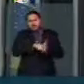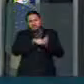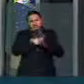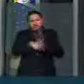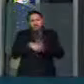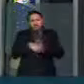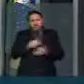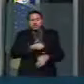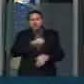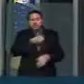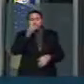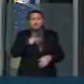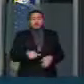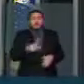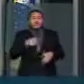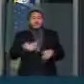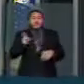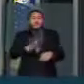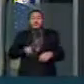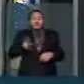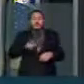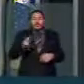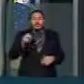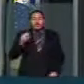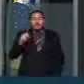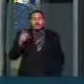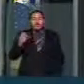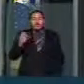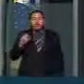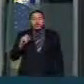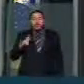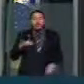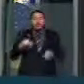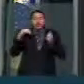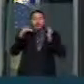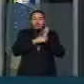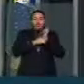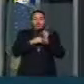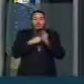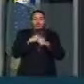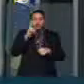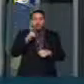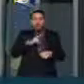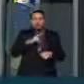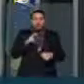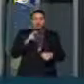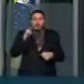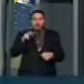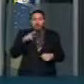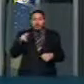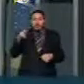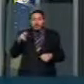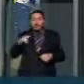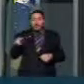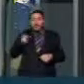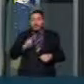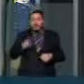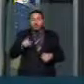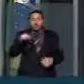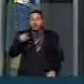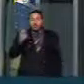conduta, realizada pela Nunciatura Apostólica, sob segredo pontifício, conhecida como Questionário